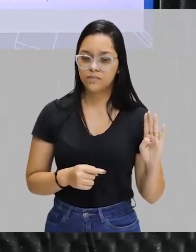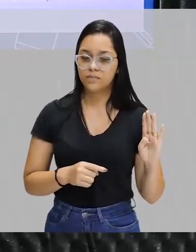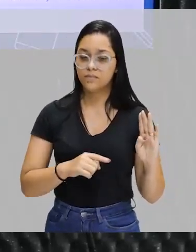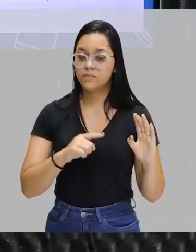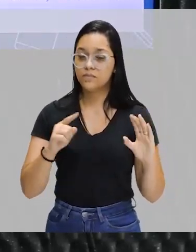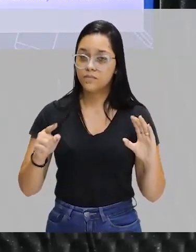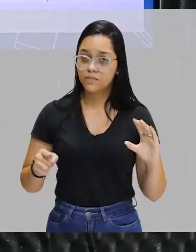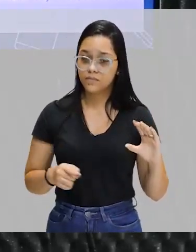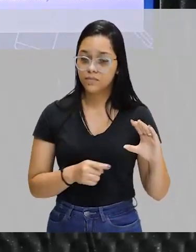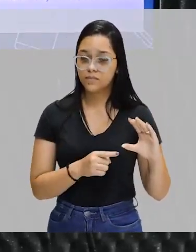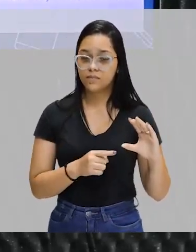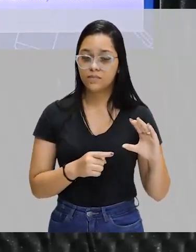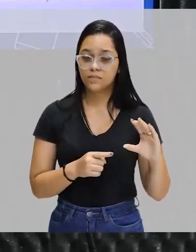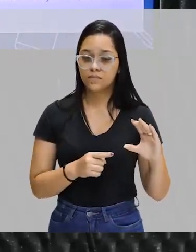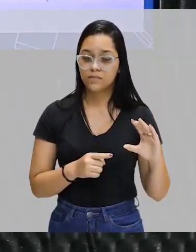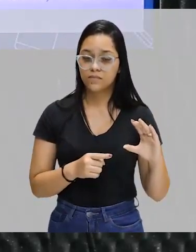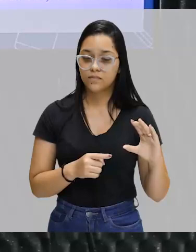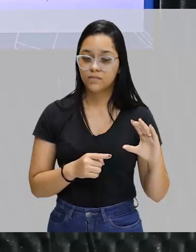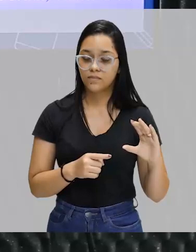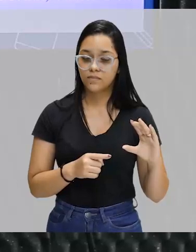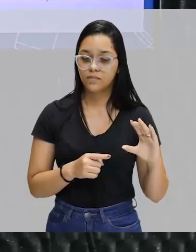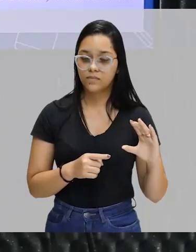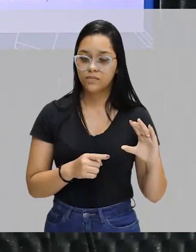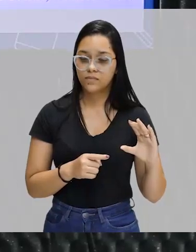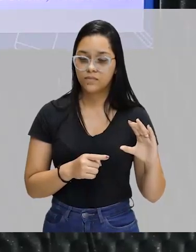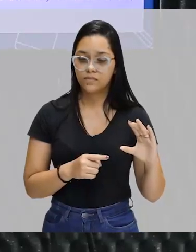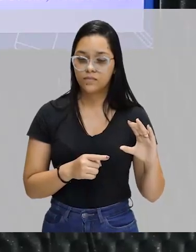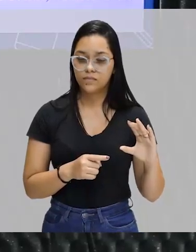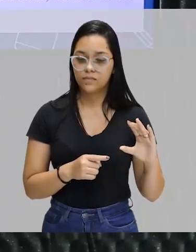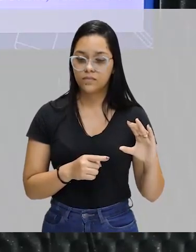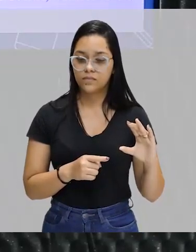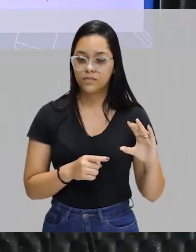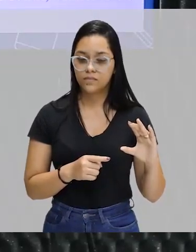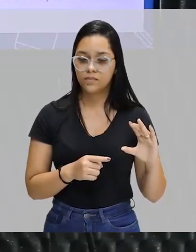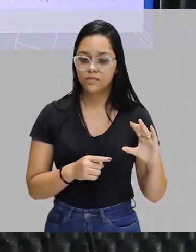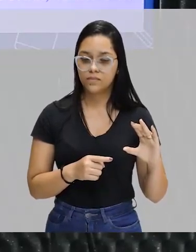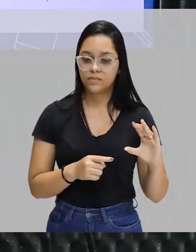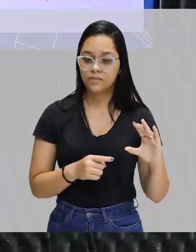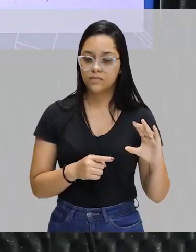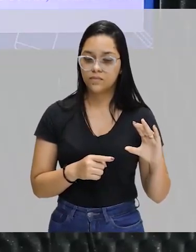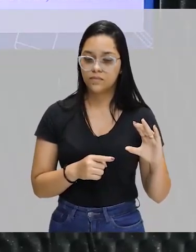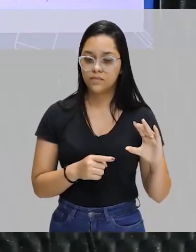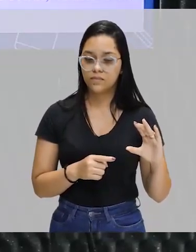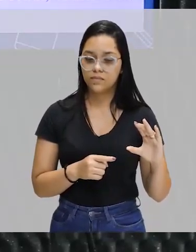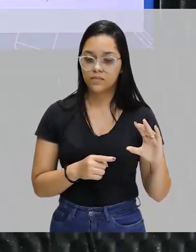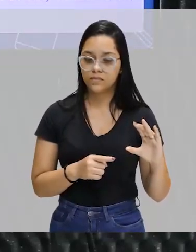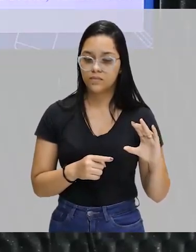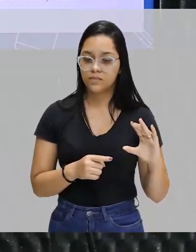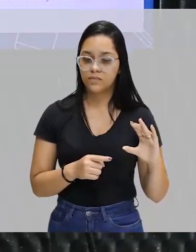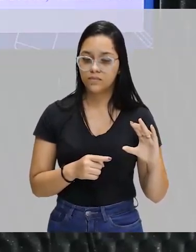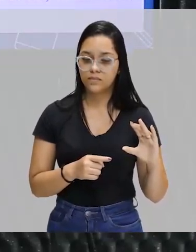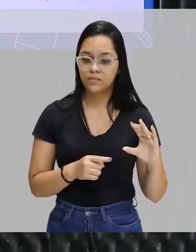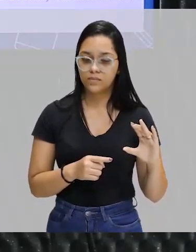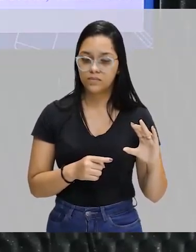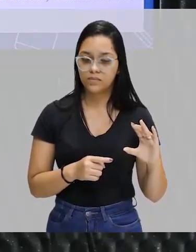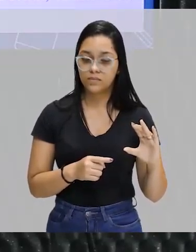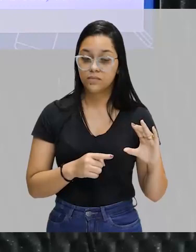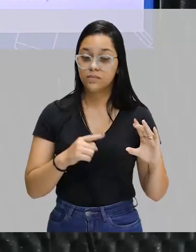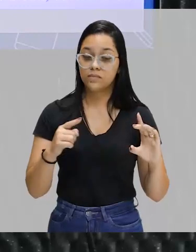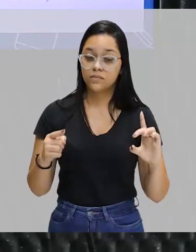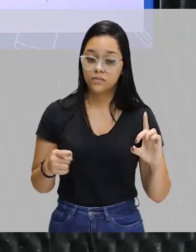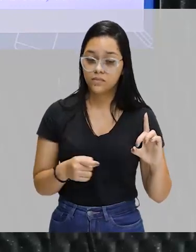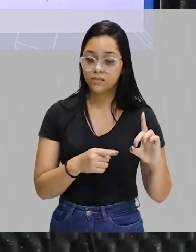acento. São sinônimas e a personagem está de fato dizendo que a grafia correta é dói e não dói com